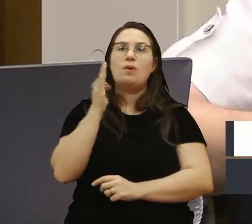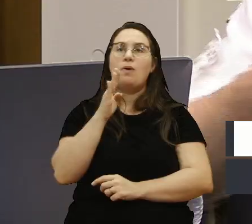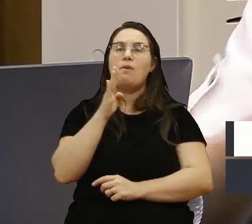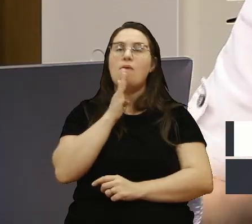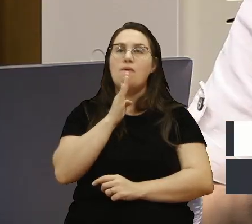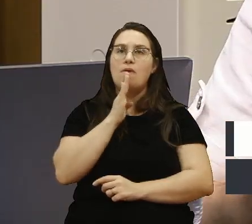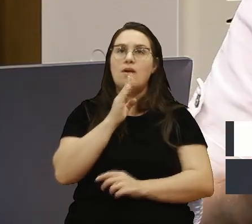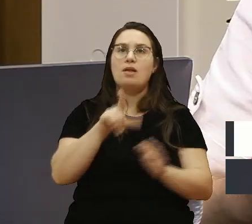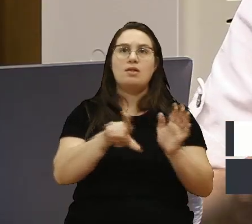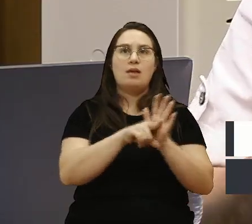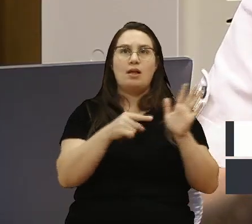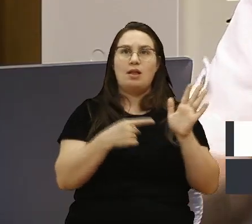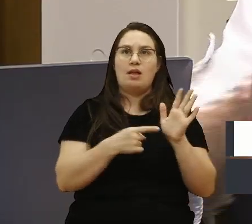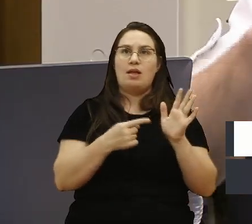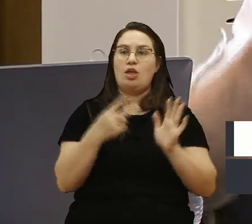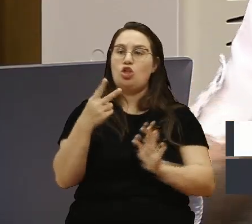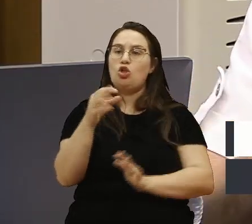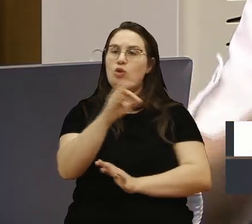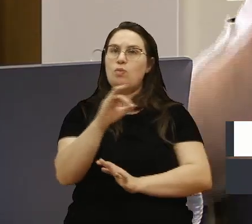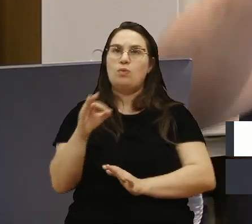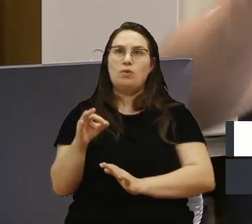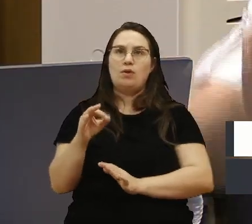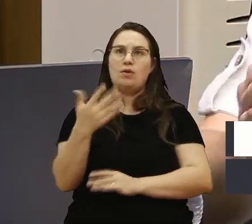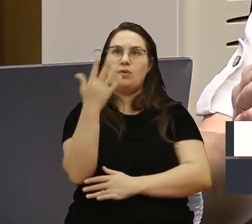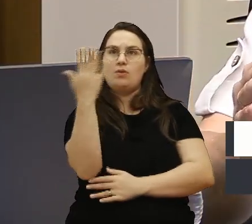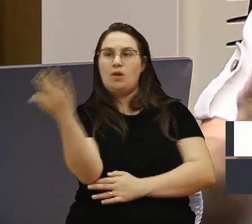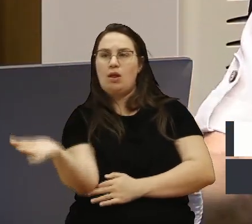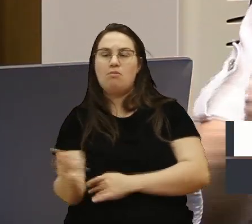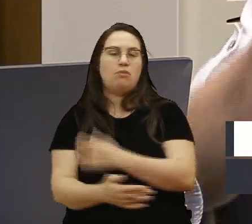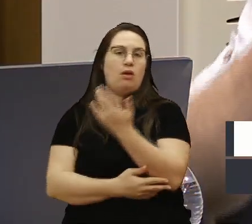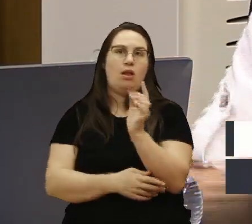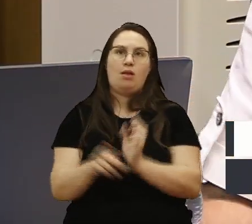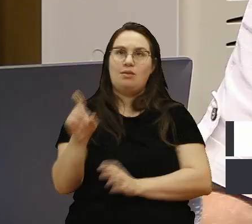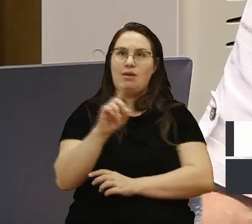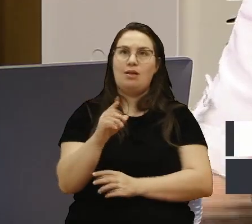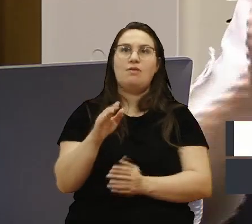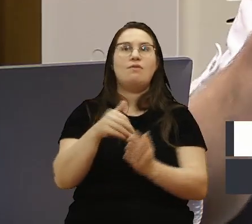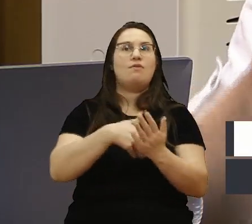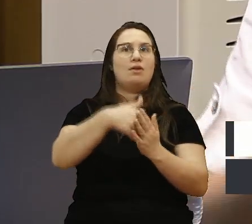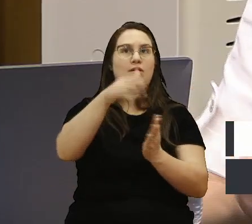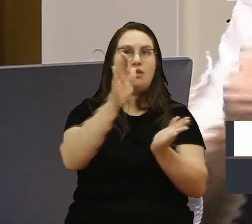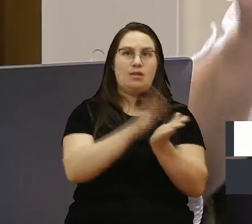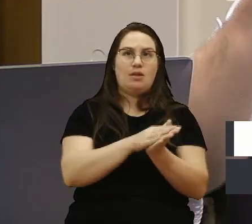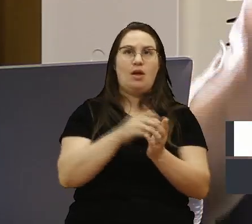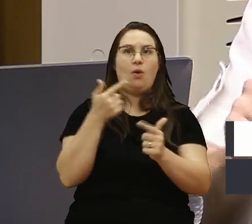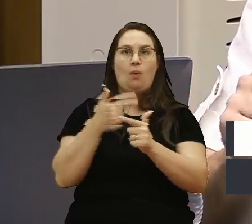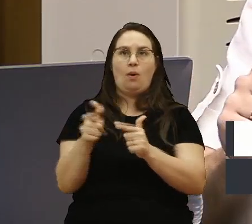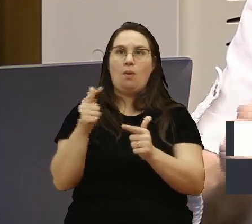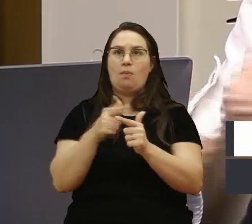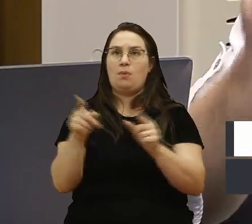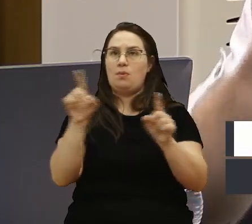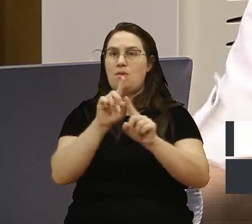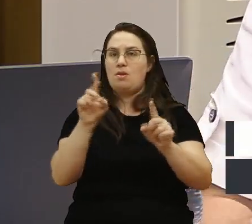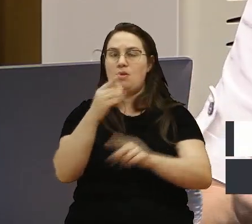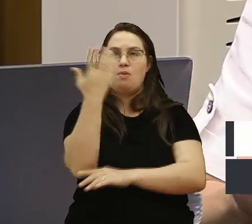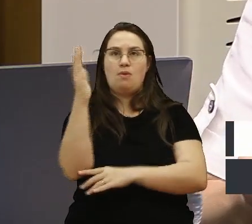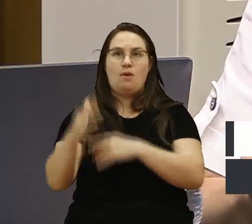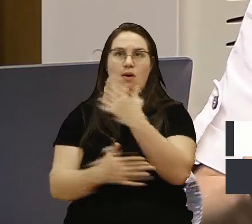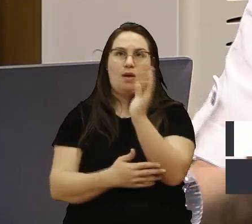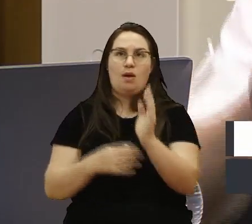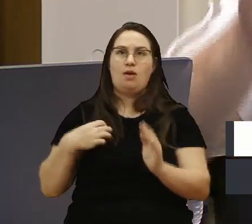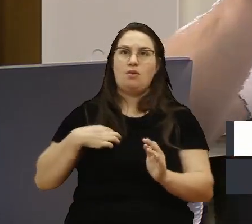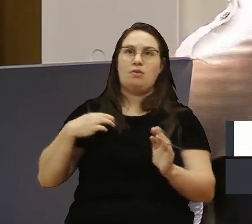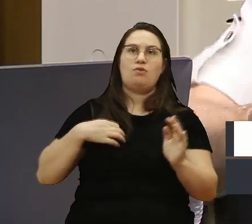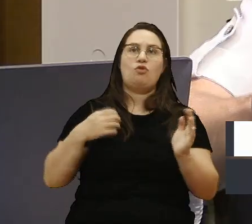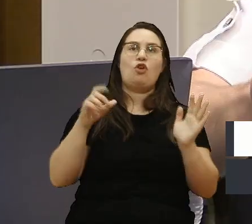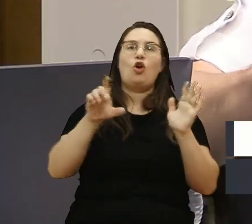rural só pode construir 2%. Se ele derrubar ou não derrubar a árvore, ele vai ser multado. O problema não é a árvore e a disposição do Código de